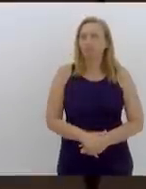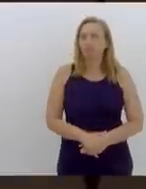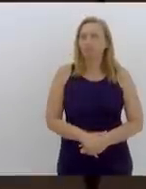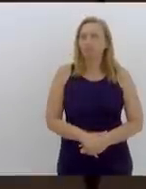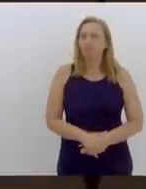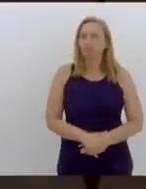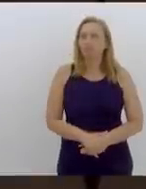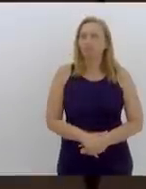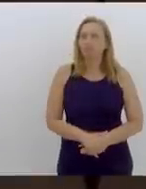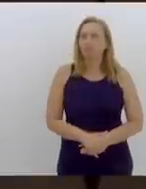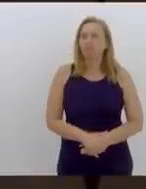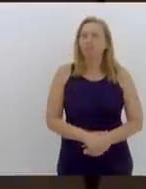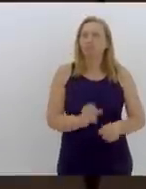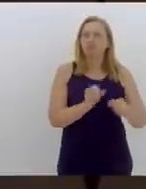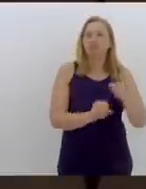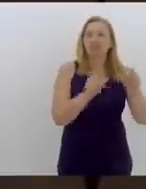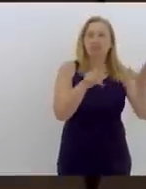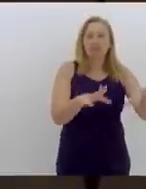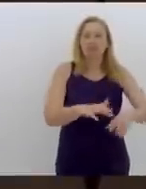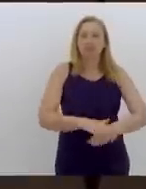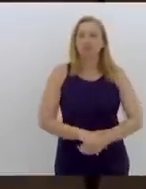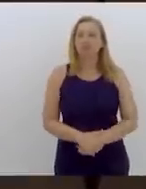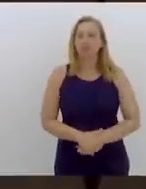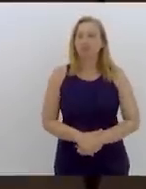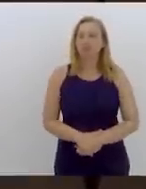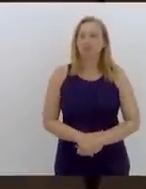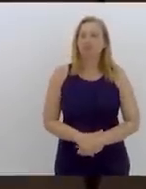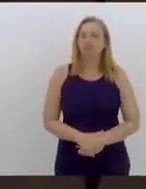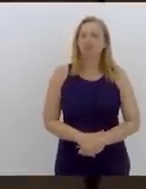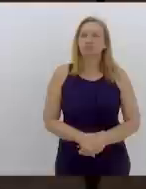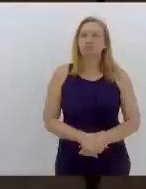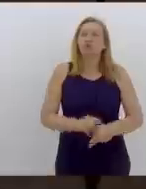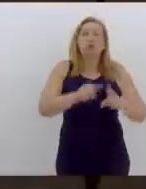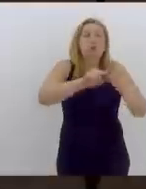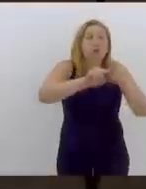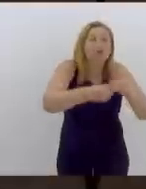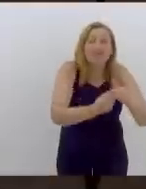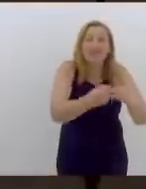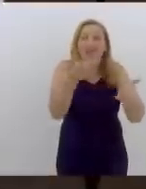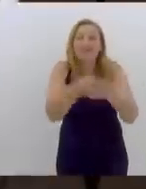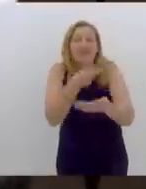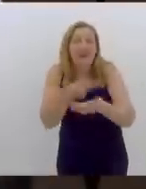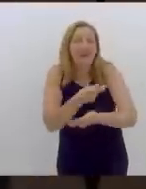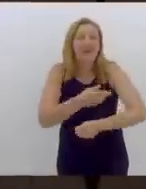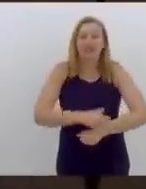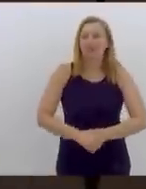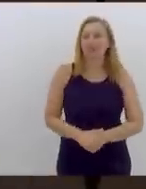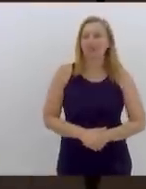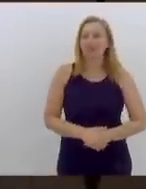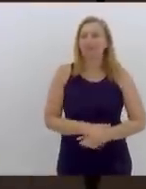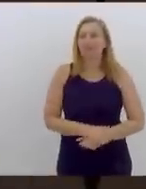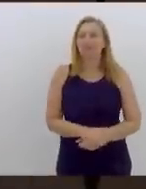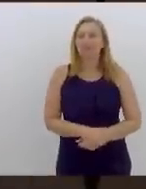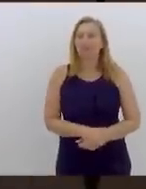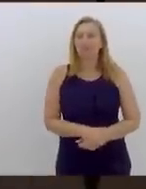mas façam a diferença corrijam saiam da inércia